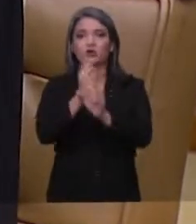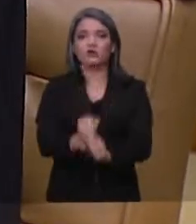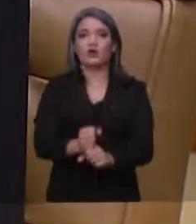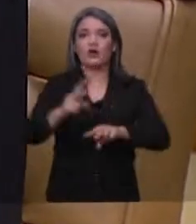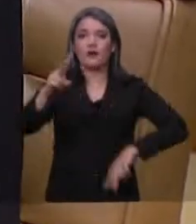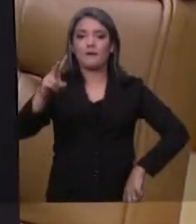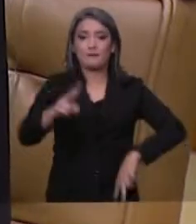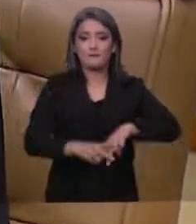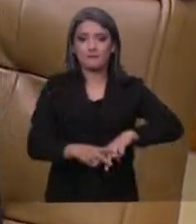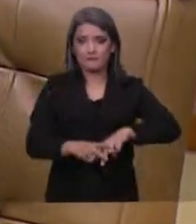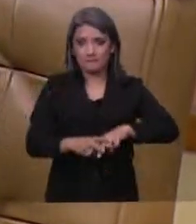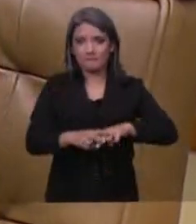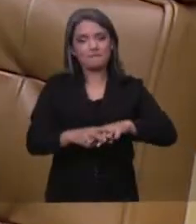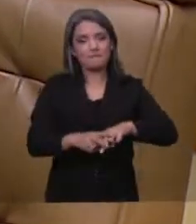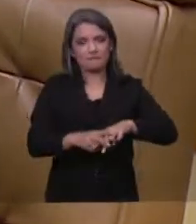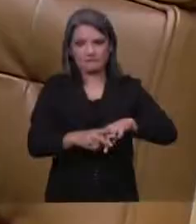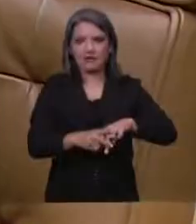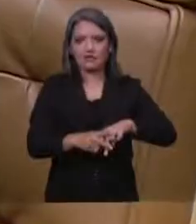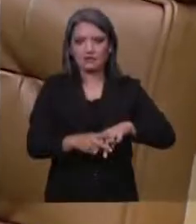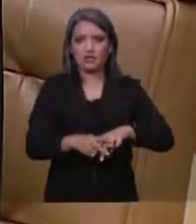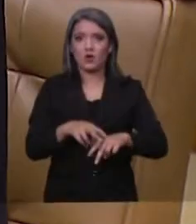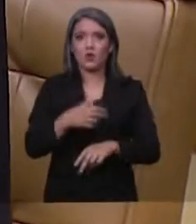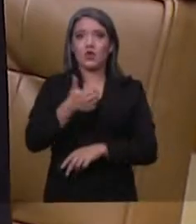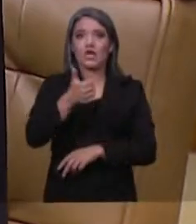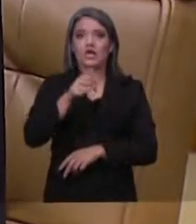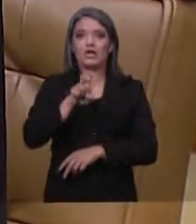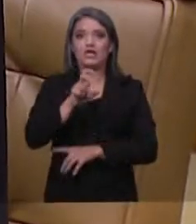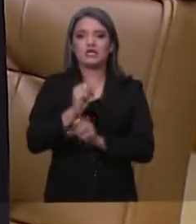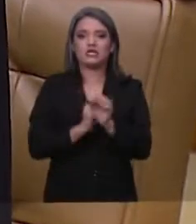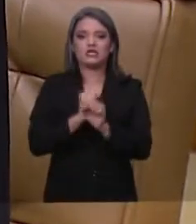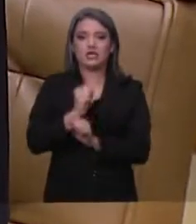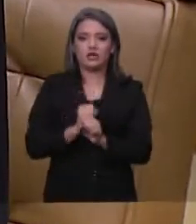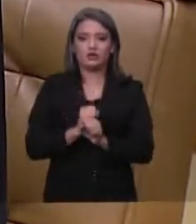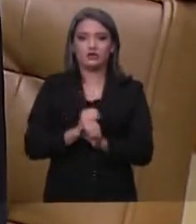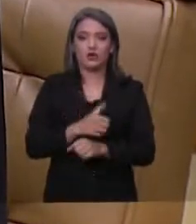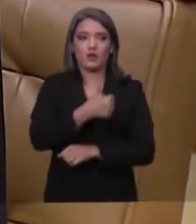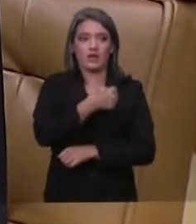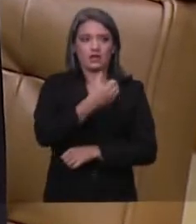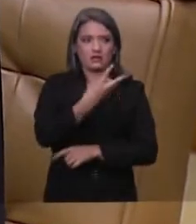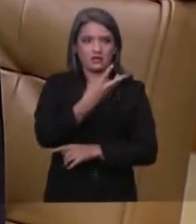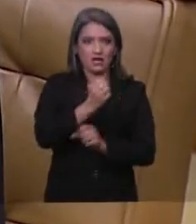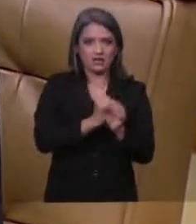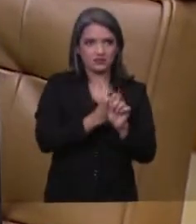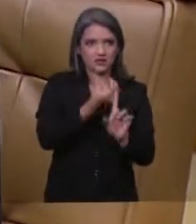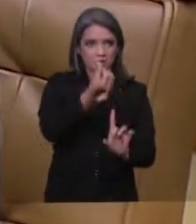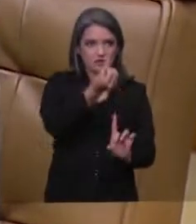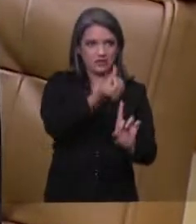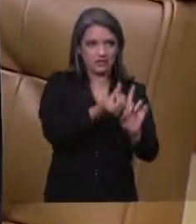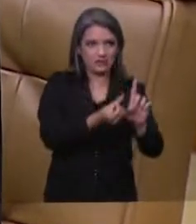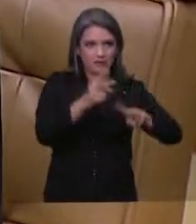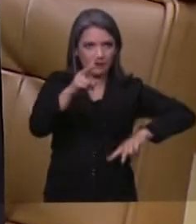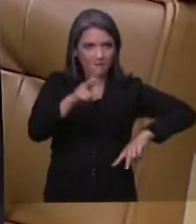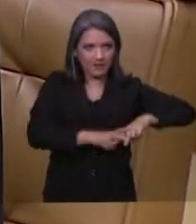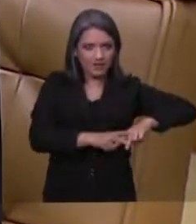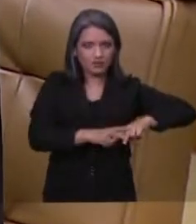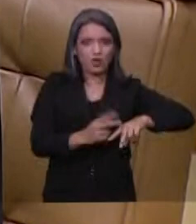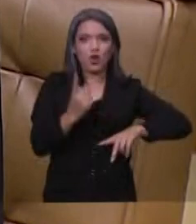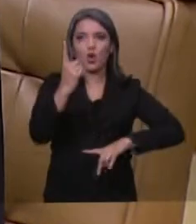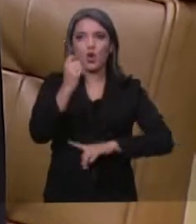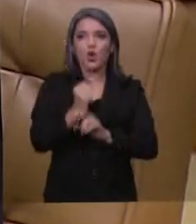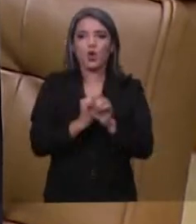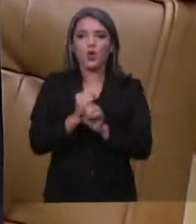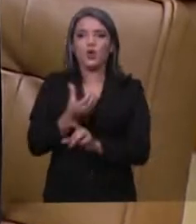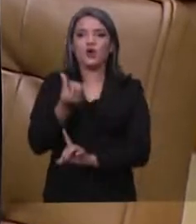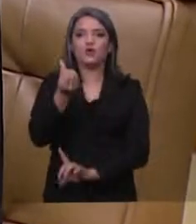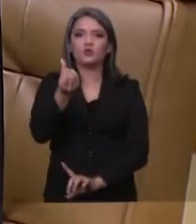liberdade definitivamente em 15 anos, sendo 13 anos e 6 meses de reclusão e 1 ano e 6 meses